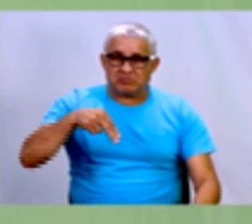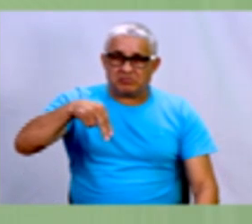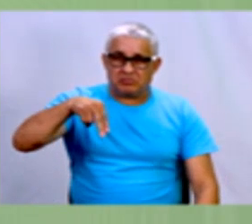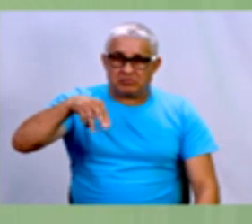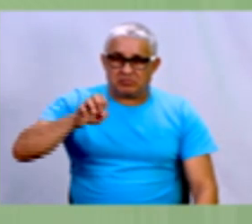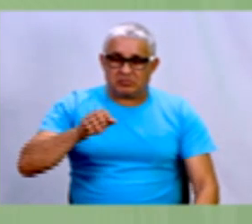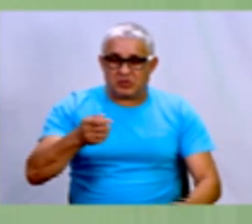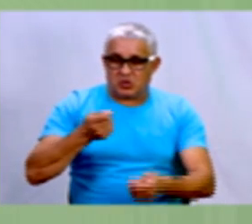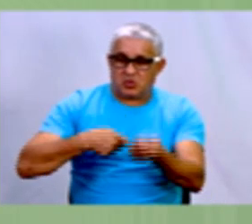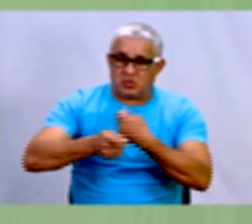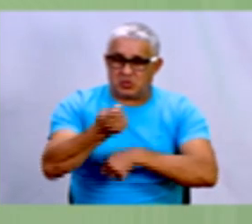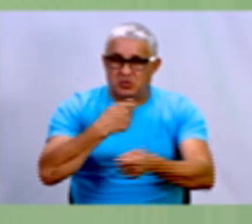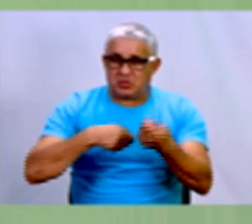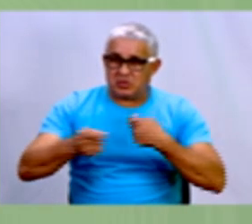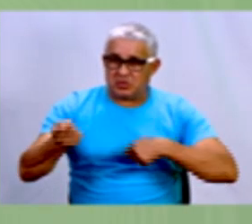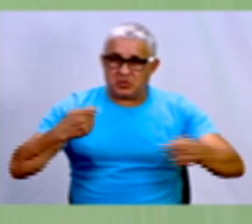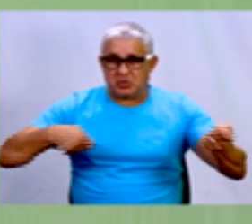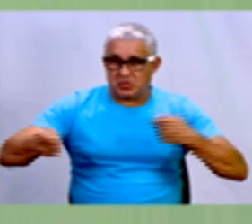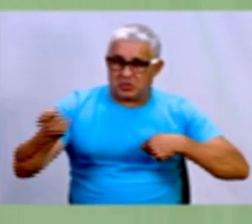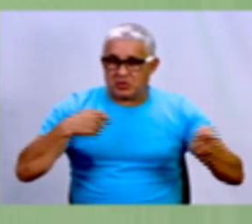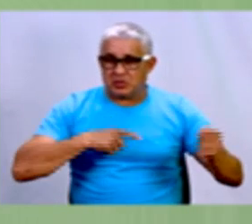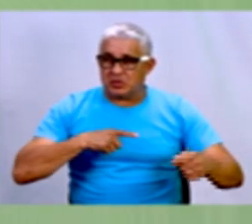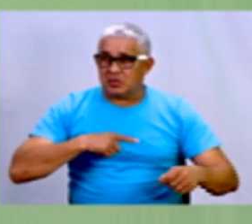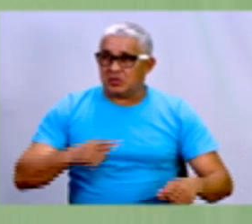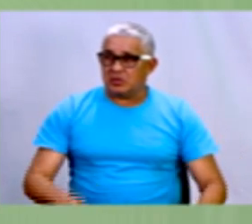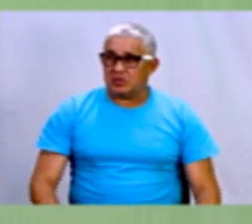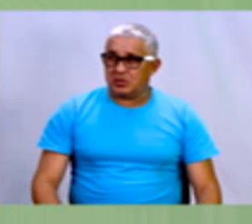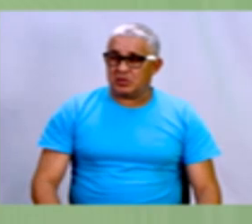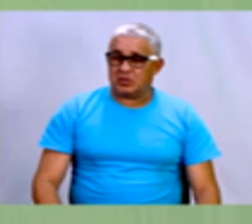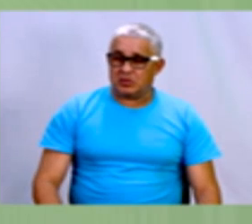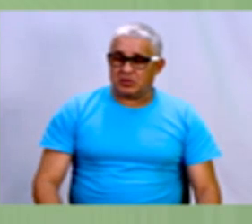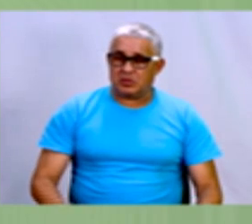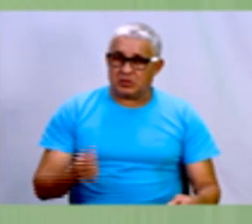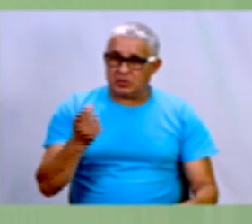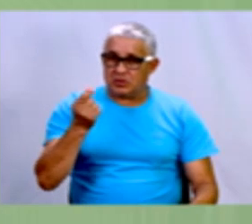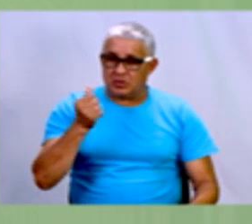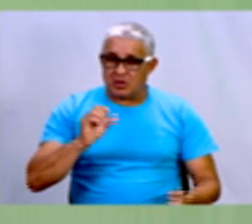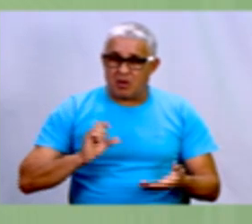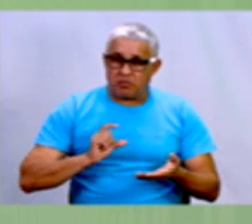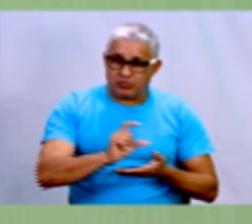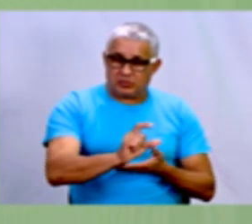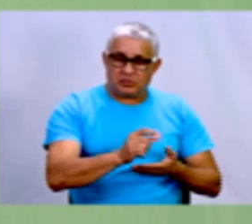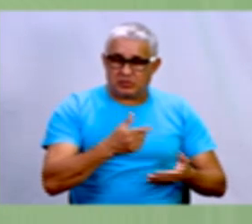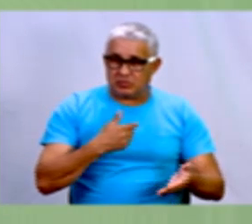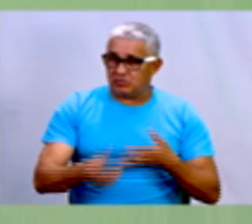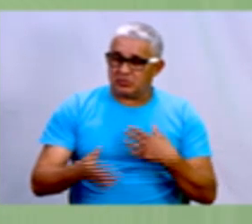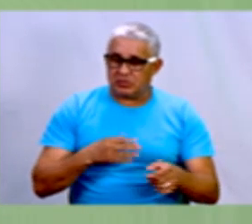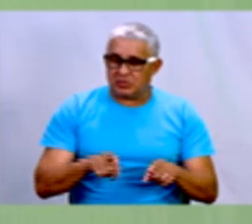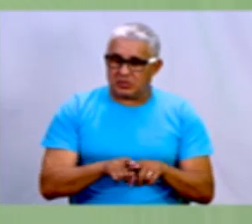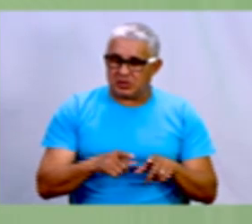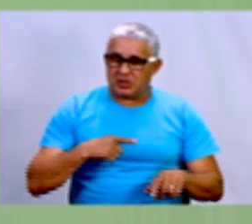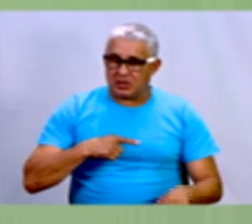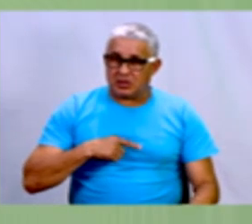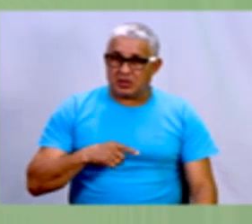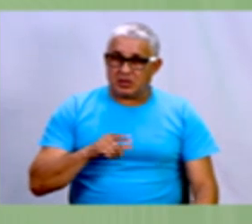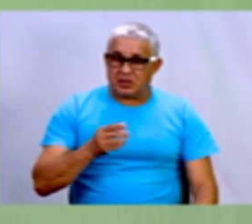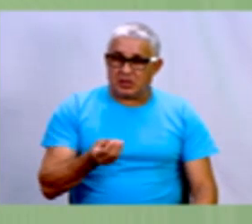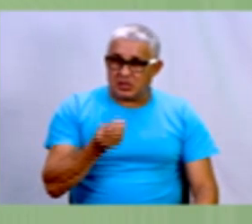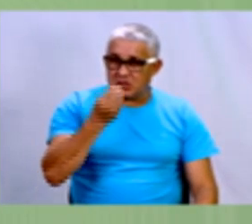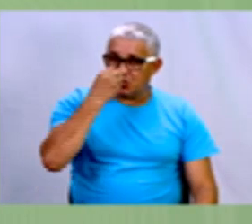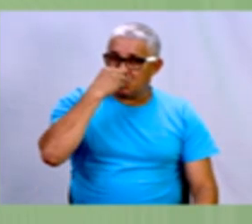que terá um investimento de recursos. Estou investindo, né? No intuito de se obterem